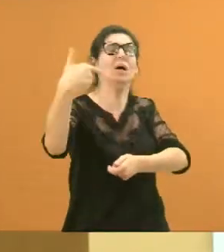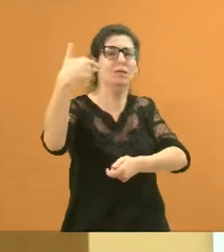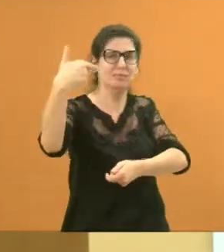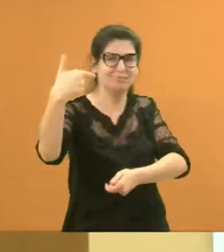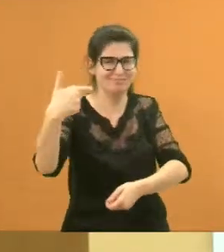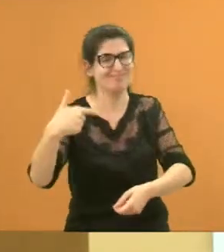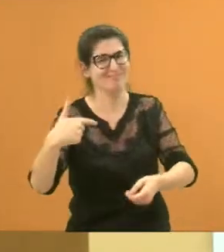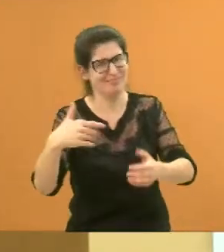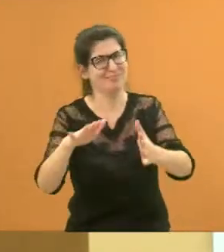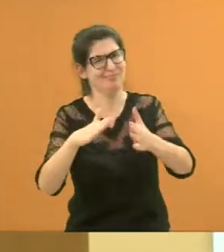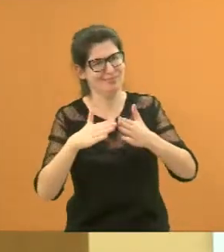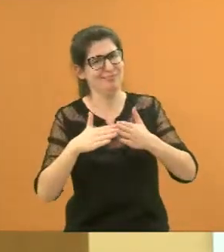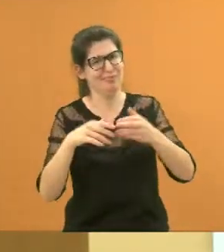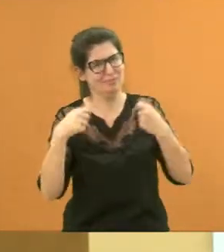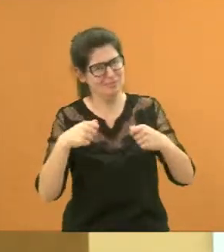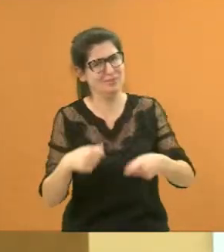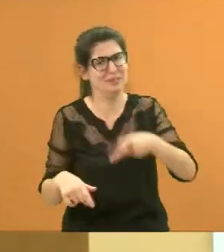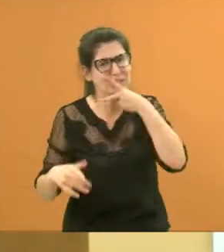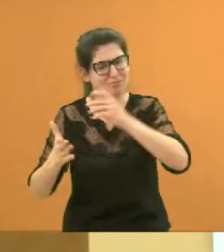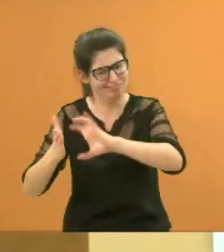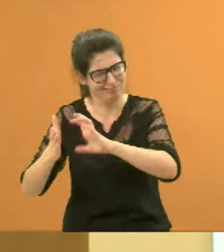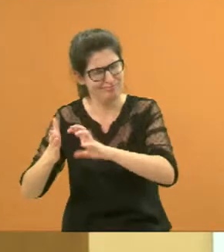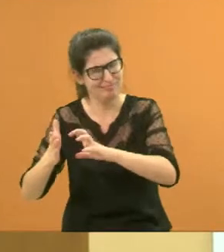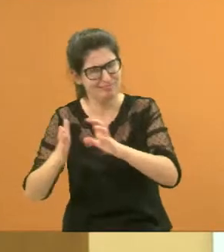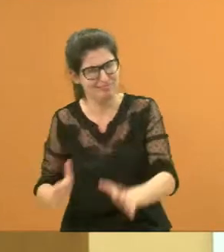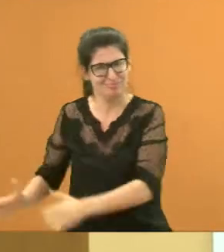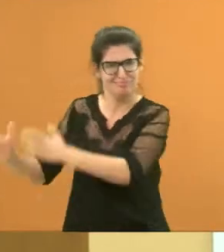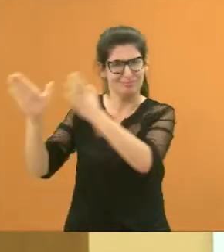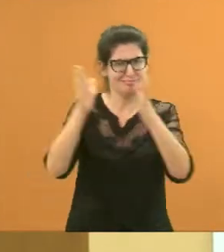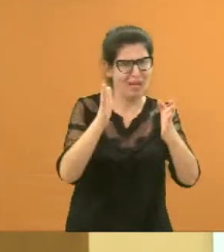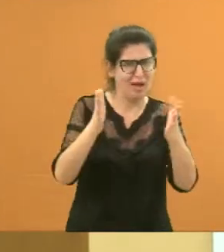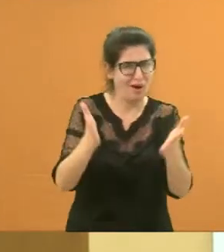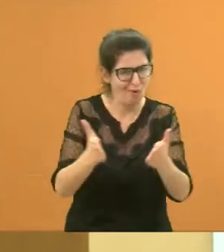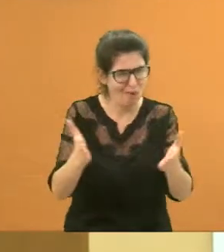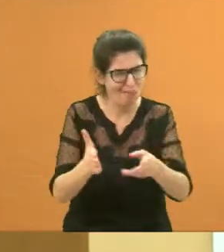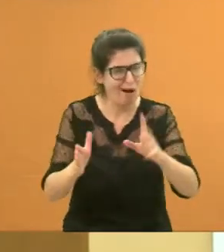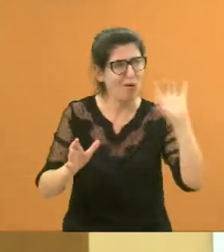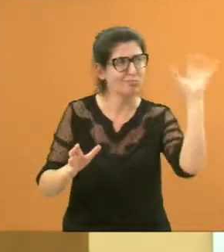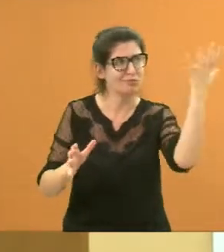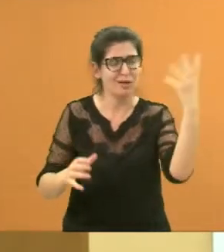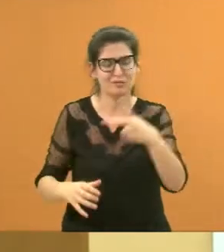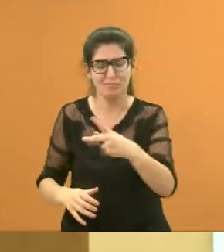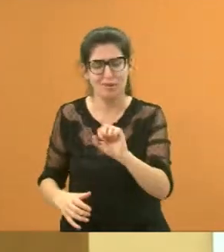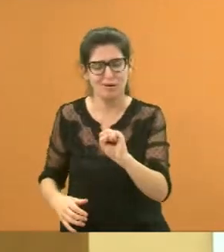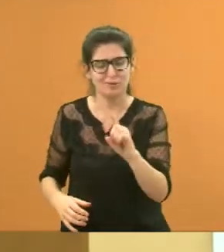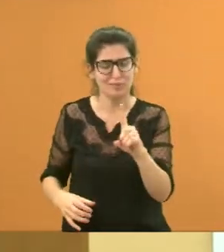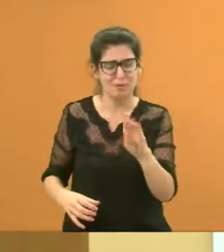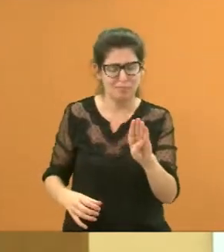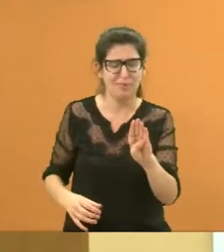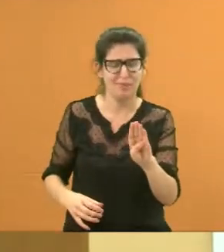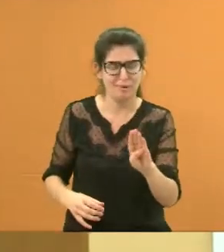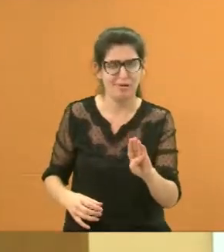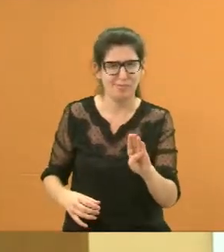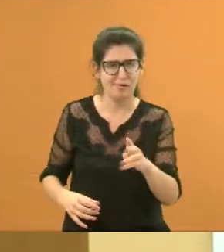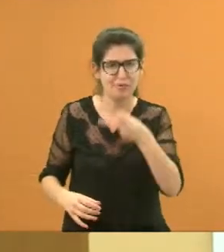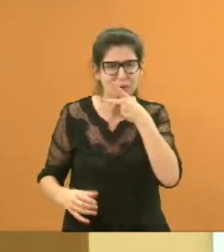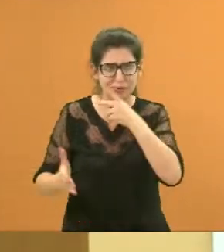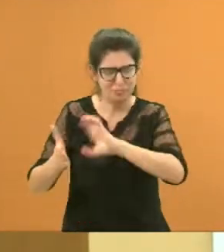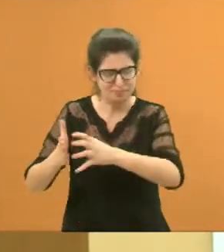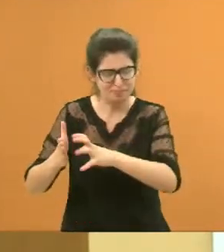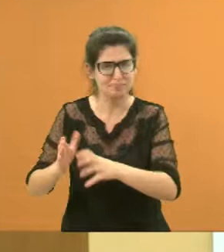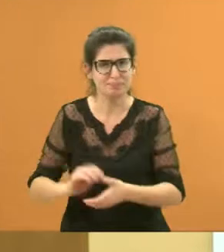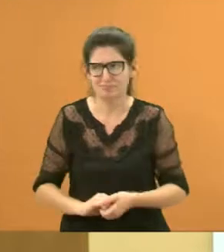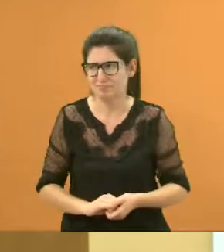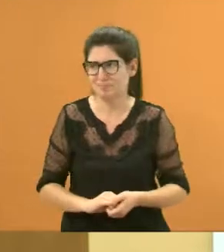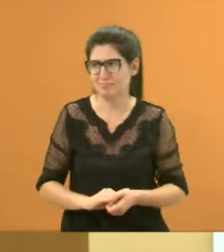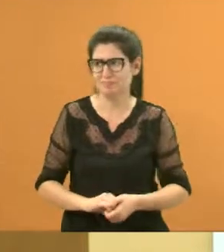É o que está acontecendo agora com o PSDB. E eu falava para o Rodrigo, falava para o Marcelo, que é o presidente aqui de Jacareí, do PSDB, que a gente às vezes